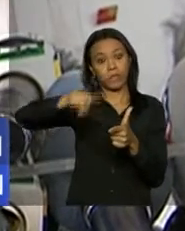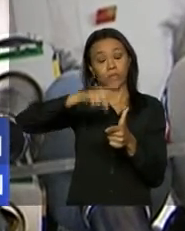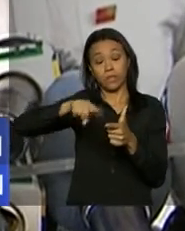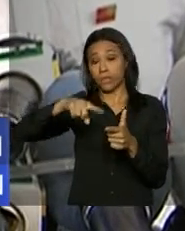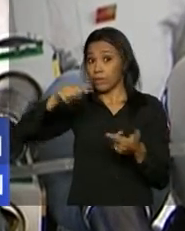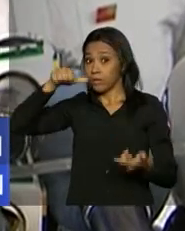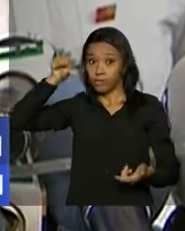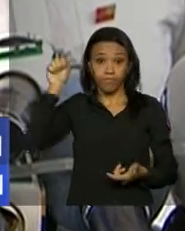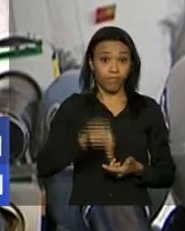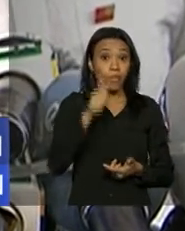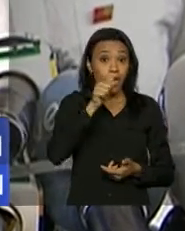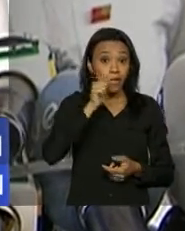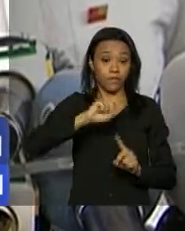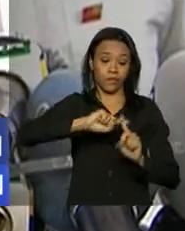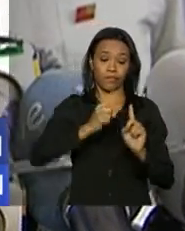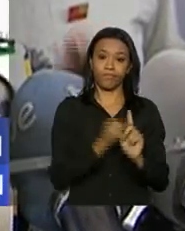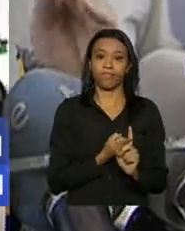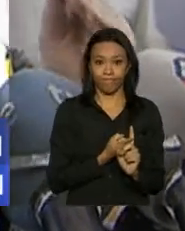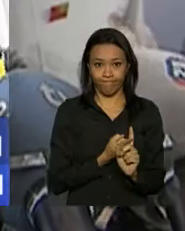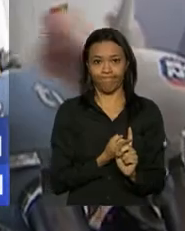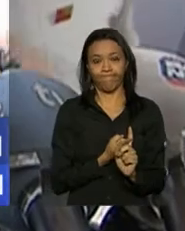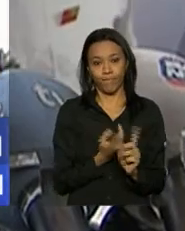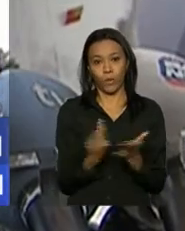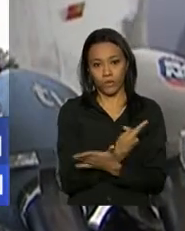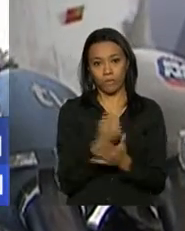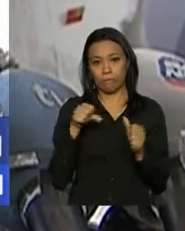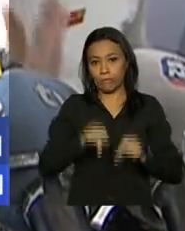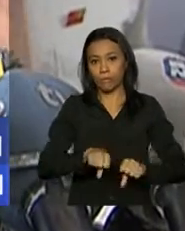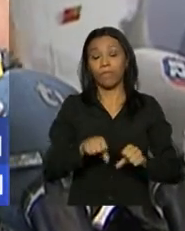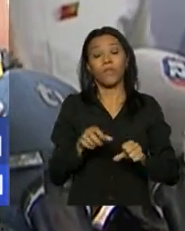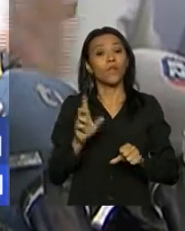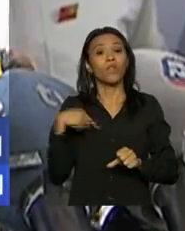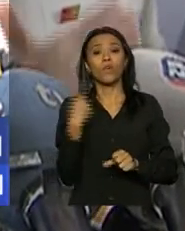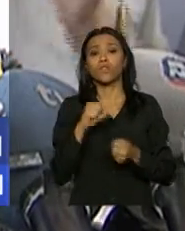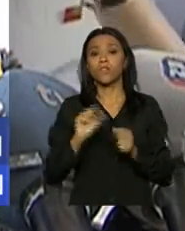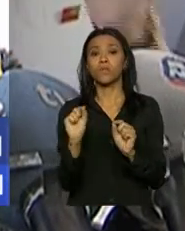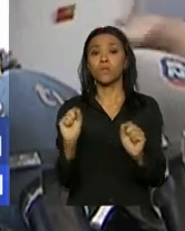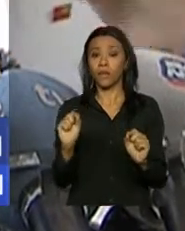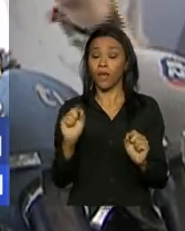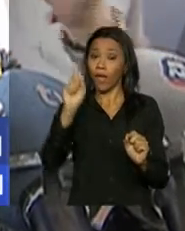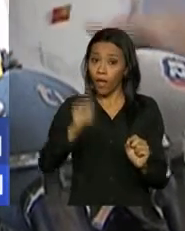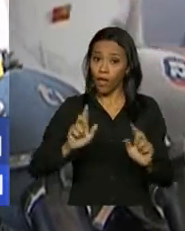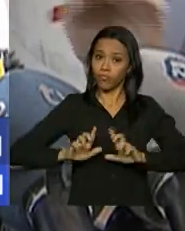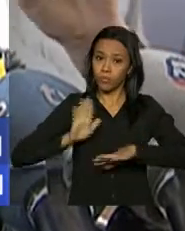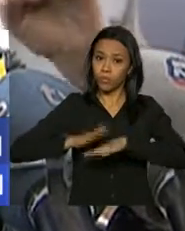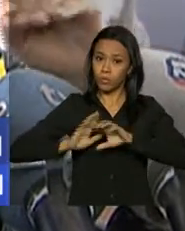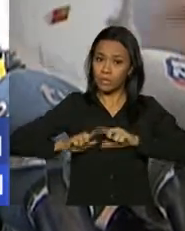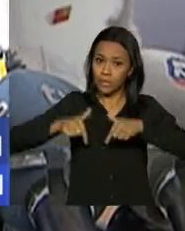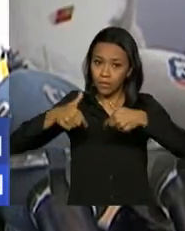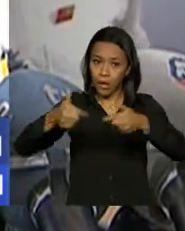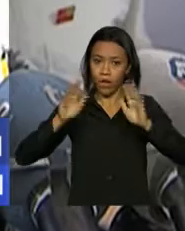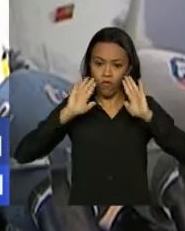que estão em gestação. Então, o que nós estamos fazendo é uma ação muito focalizada